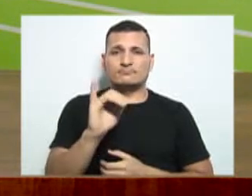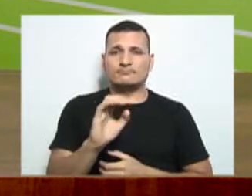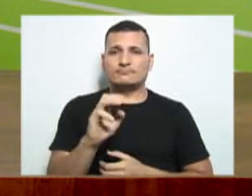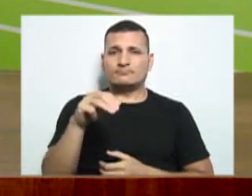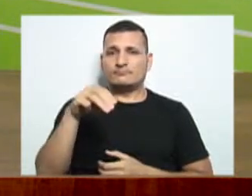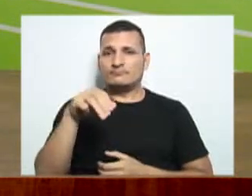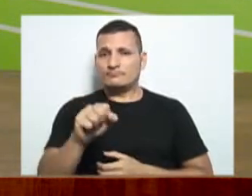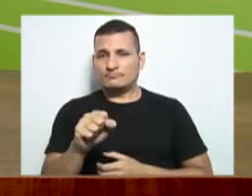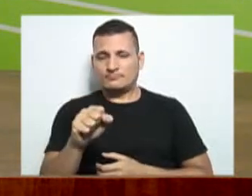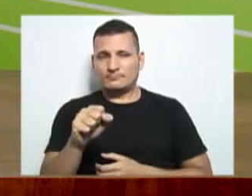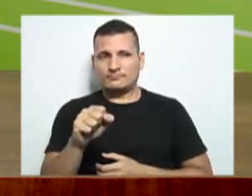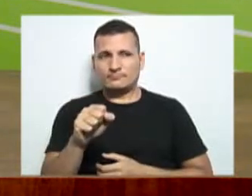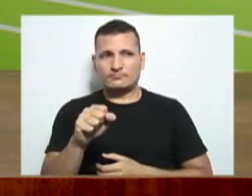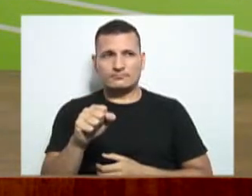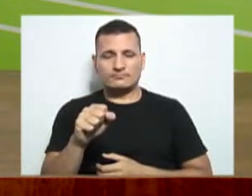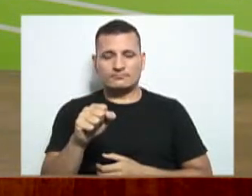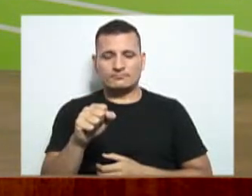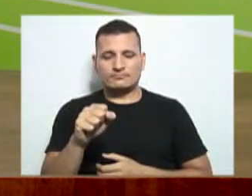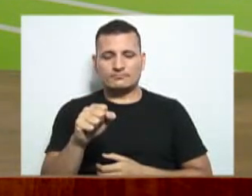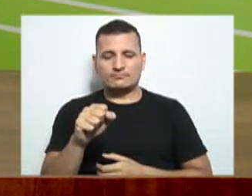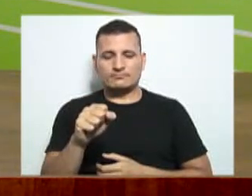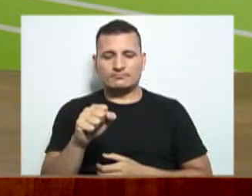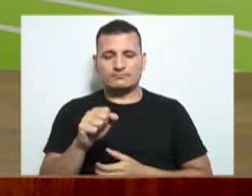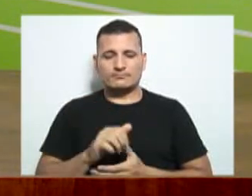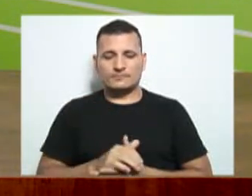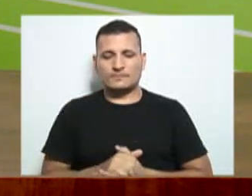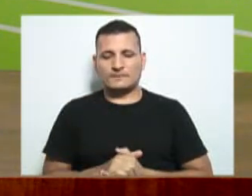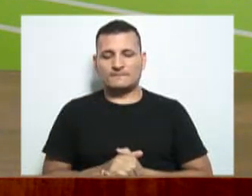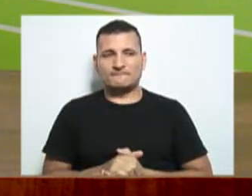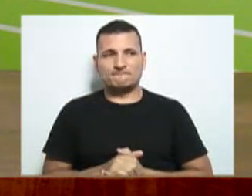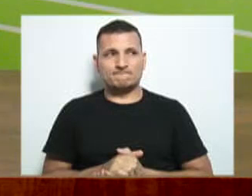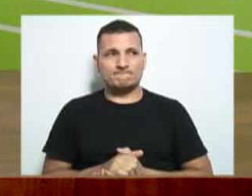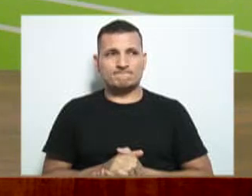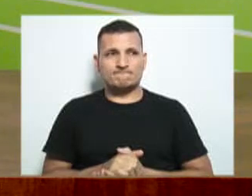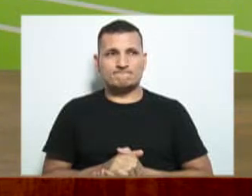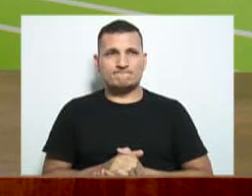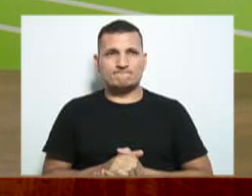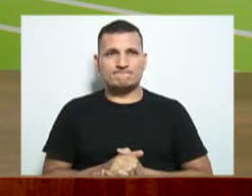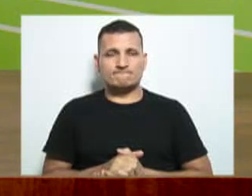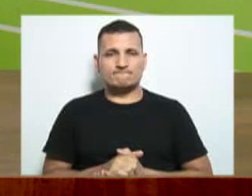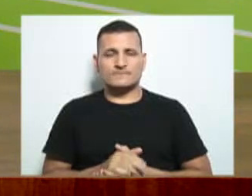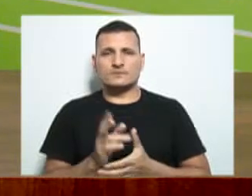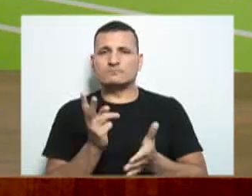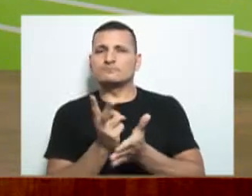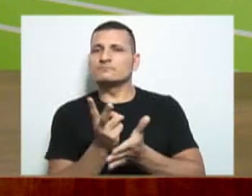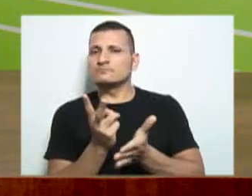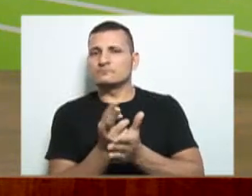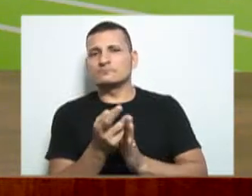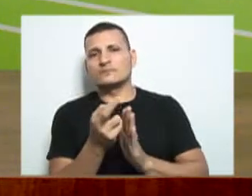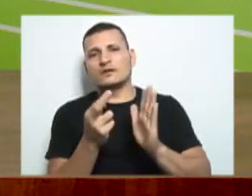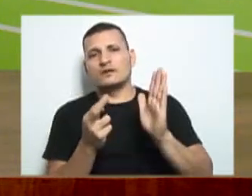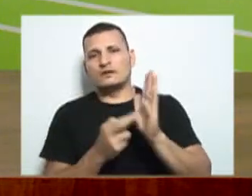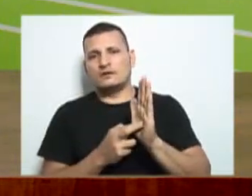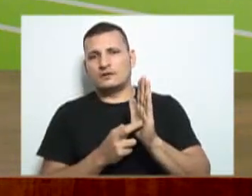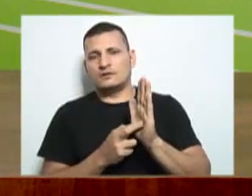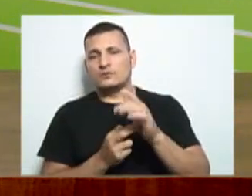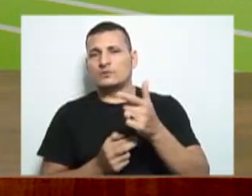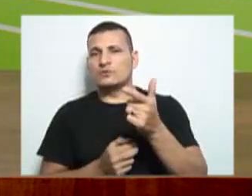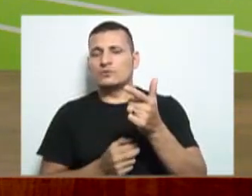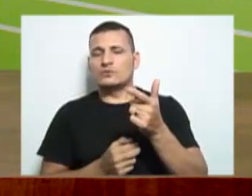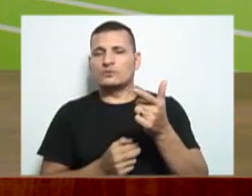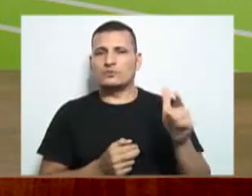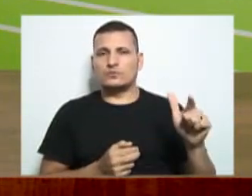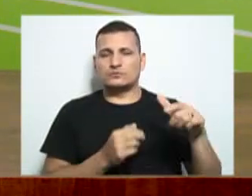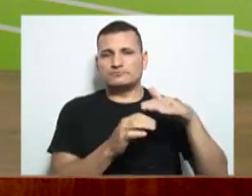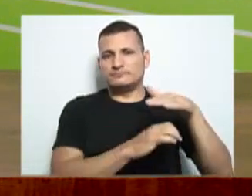as cooperativas, como eu disse anteriormente, elas têm o mesmo regime de tributação que uma